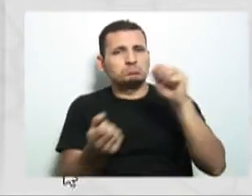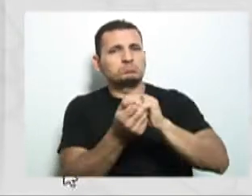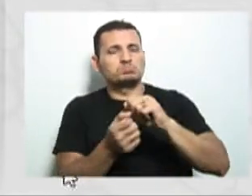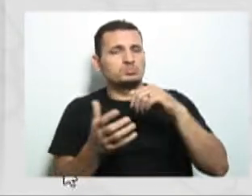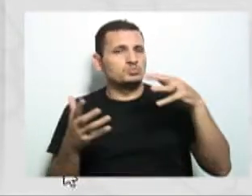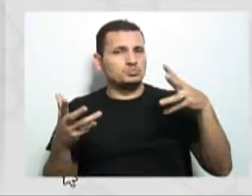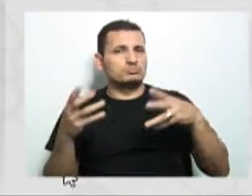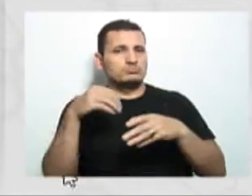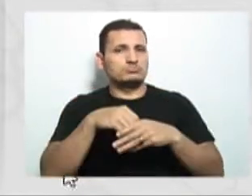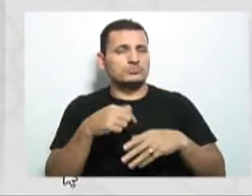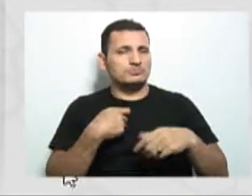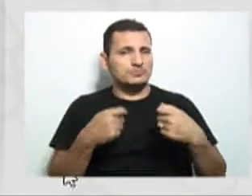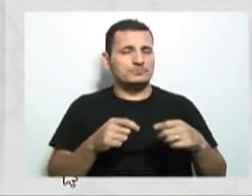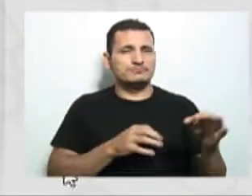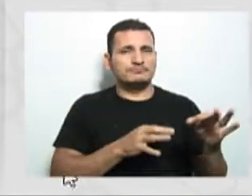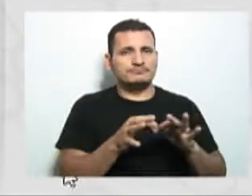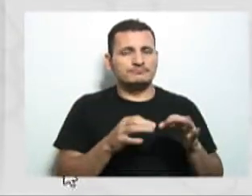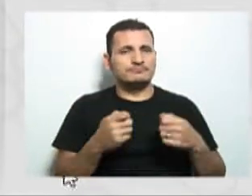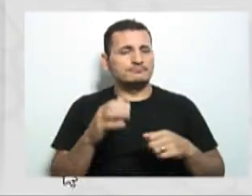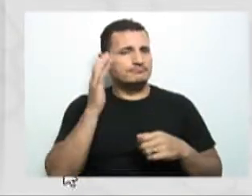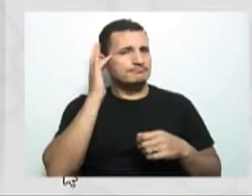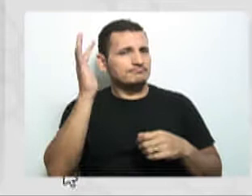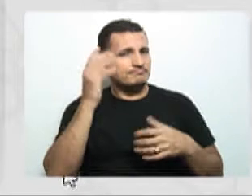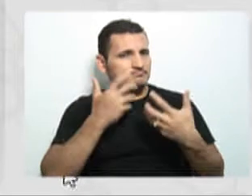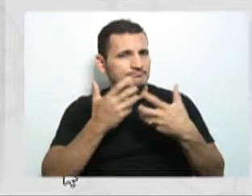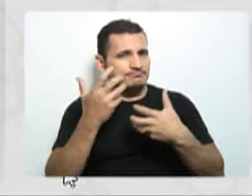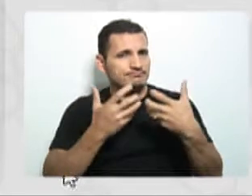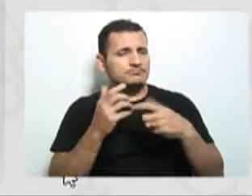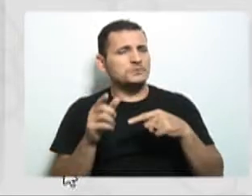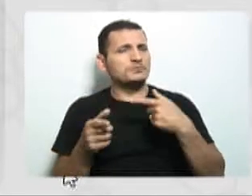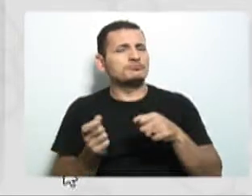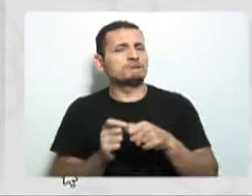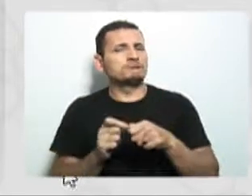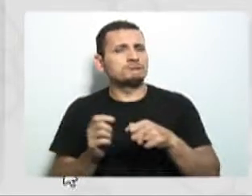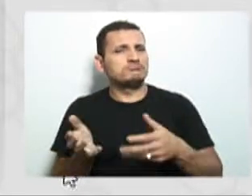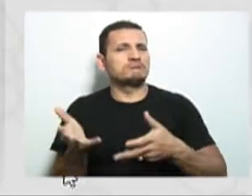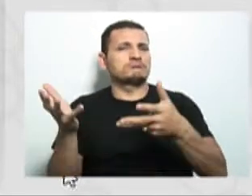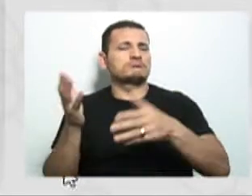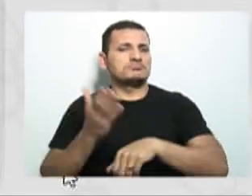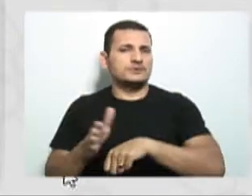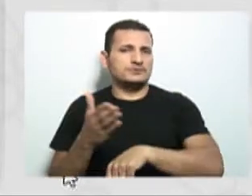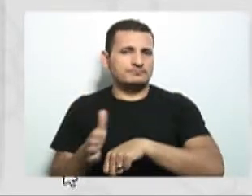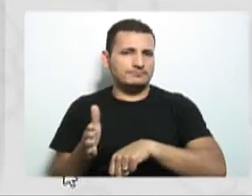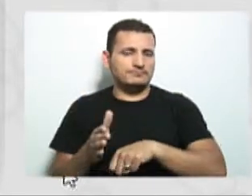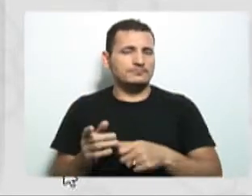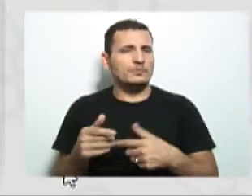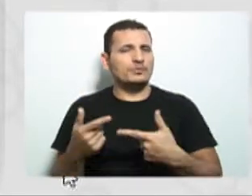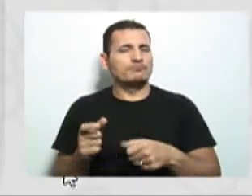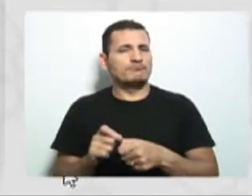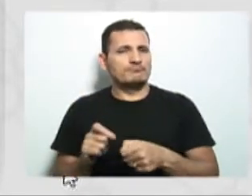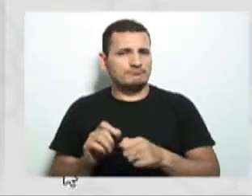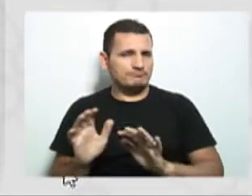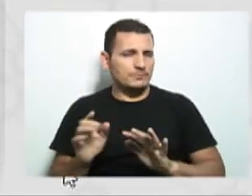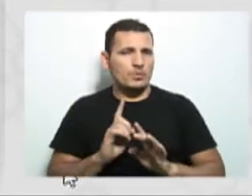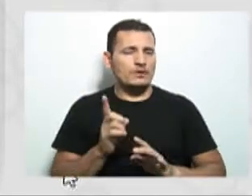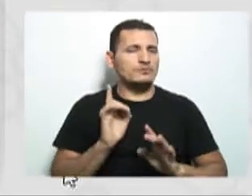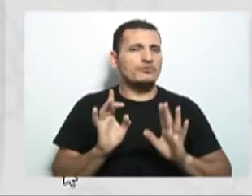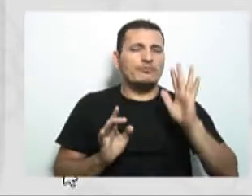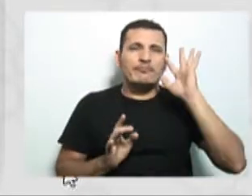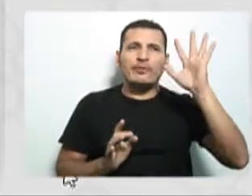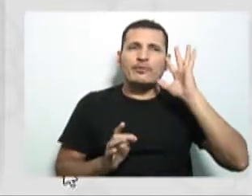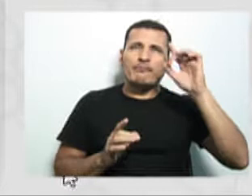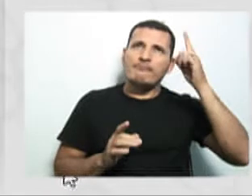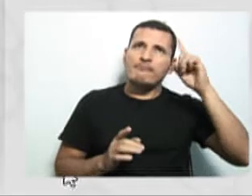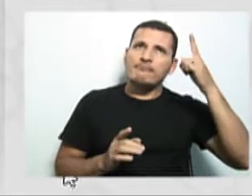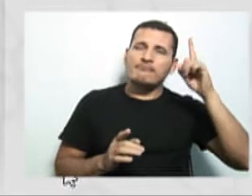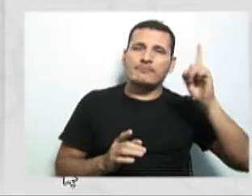preciso realmente planejar, fazer reflexão em cima disso e agir. E colocar em prática, beleza? Não adianta só ficar no mundo das ideias. Nós precisamos colocar